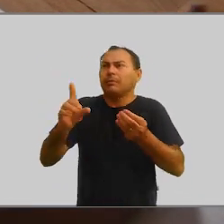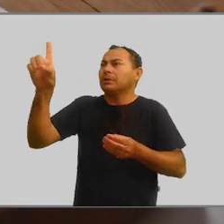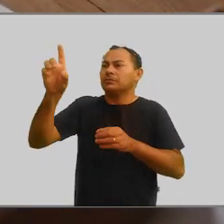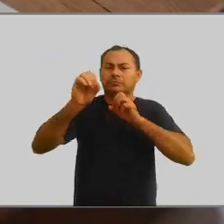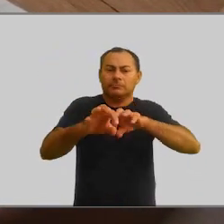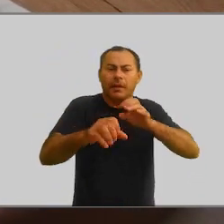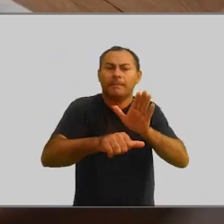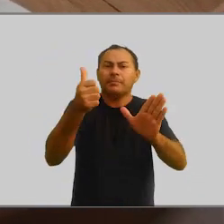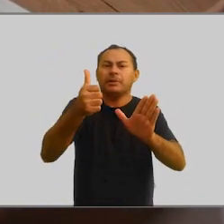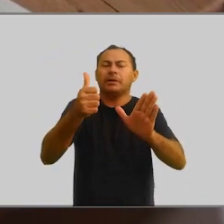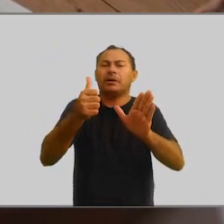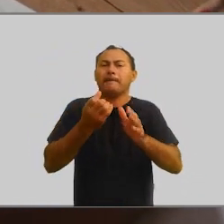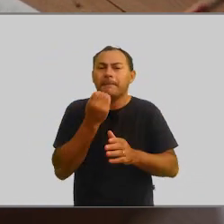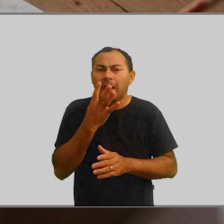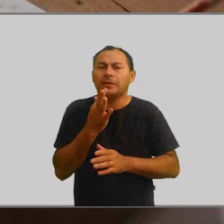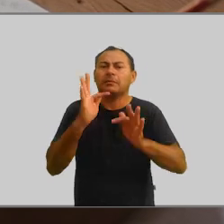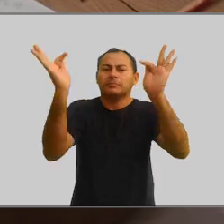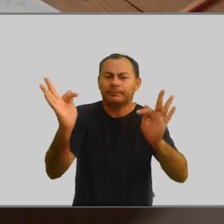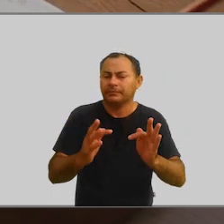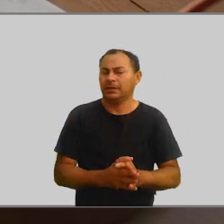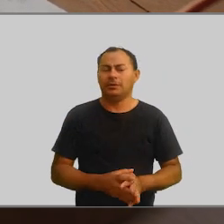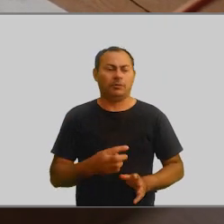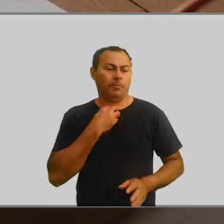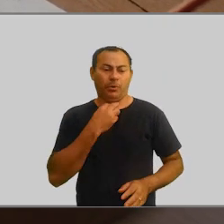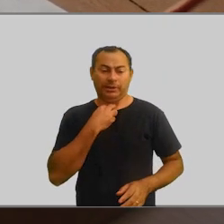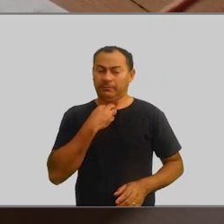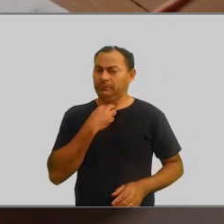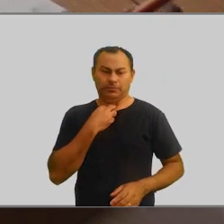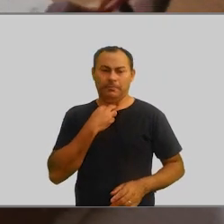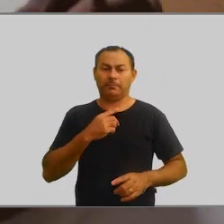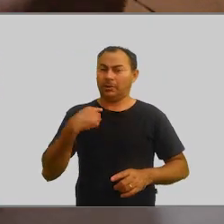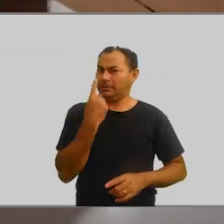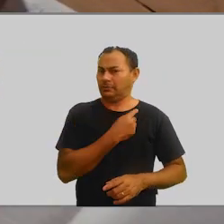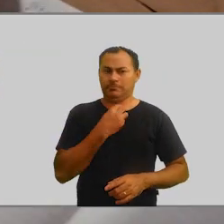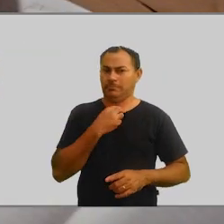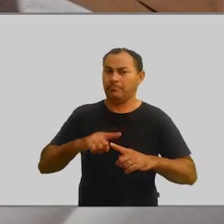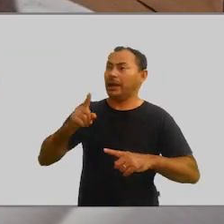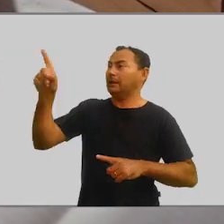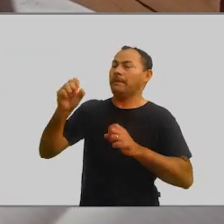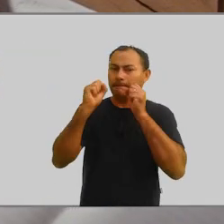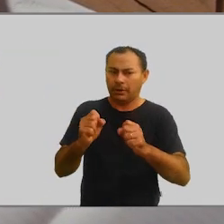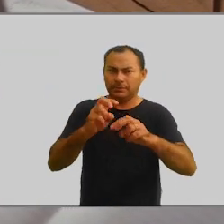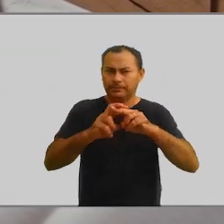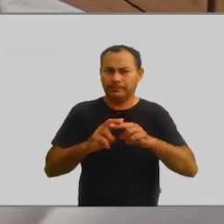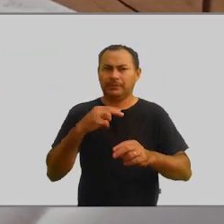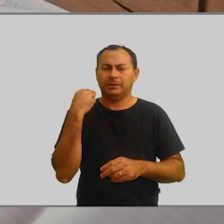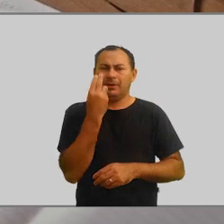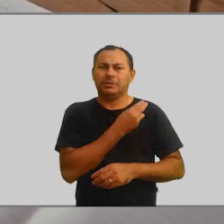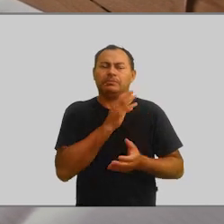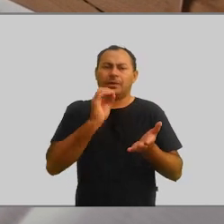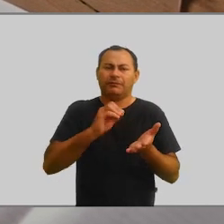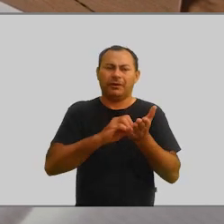Deus ensina a primeira bem-aventurança? Que não podemos, mas que Ele pode. Muito provavelmente através da